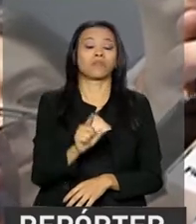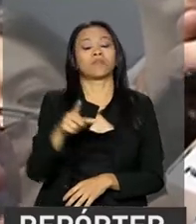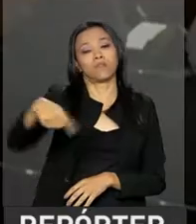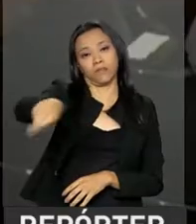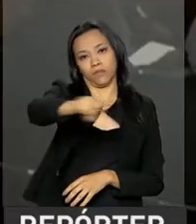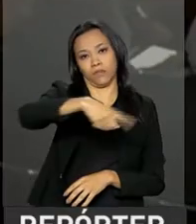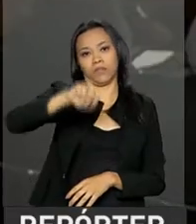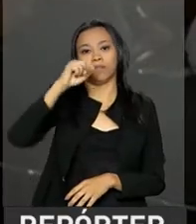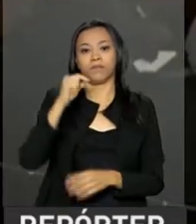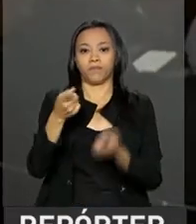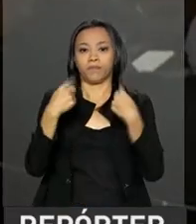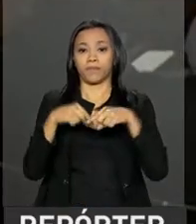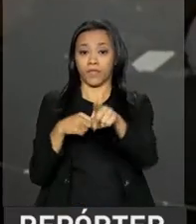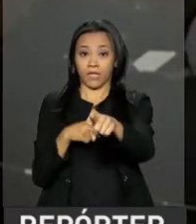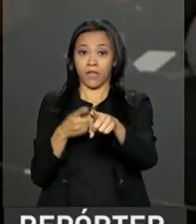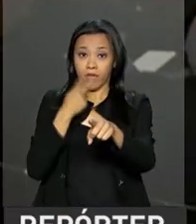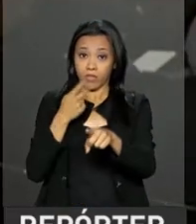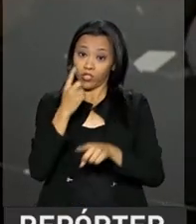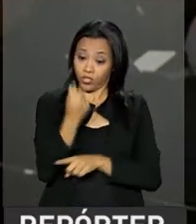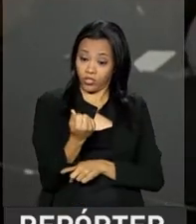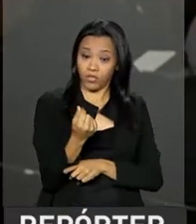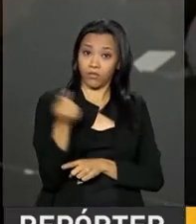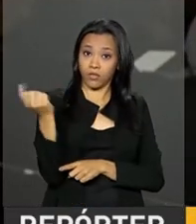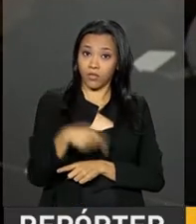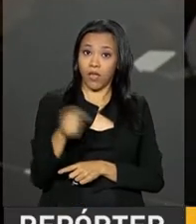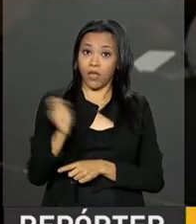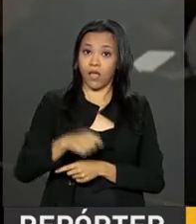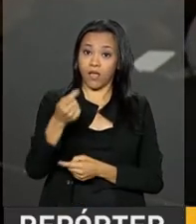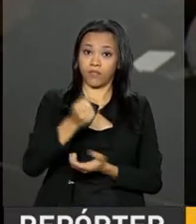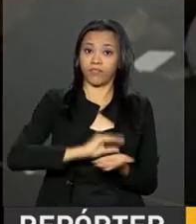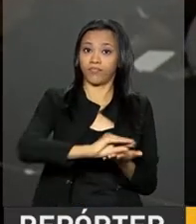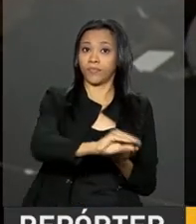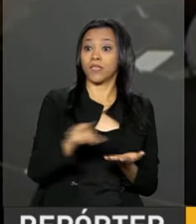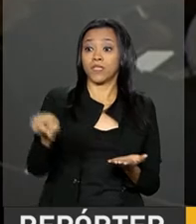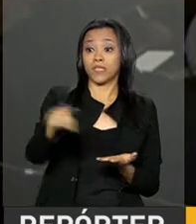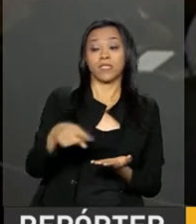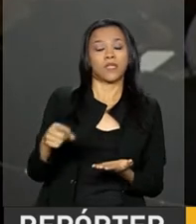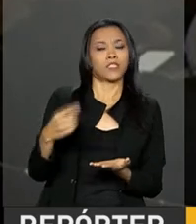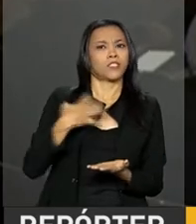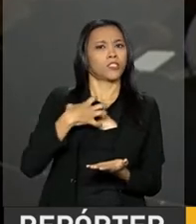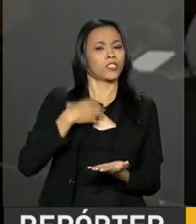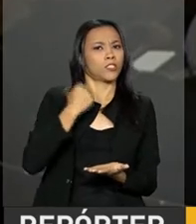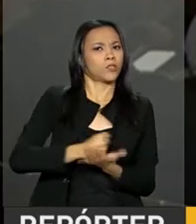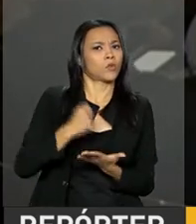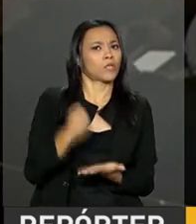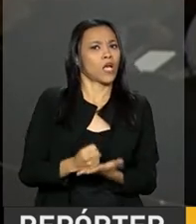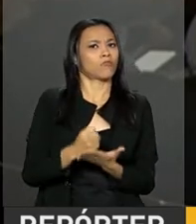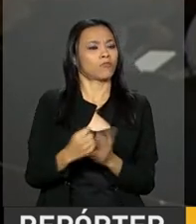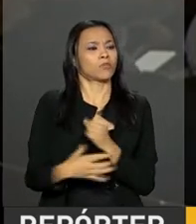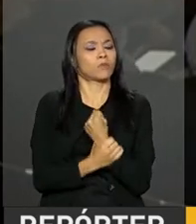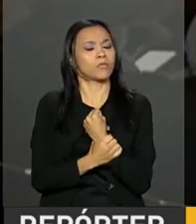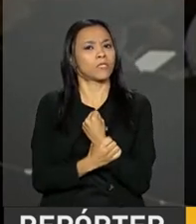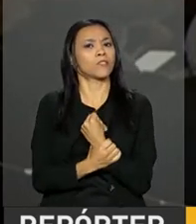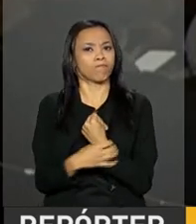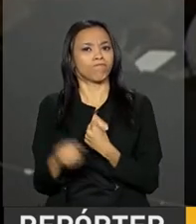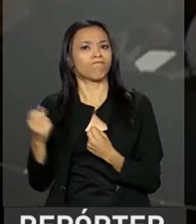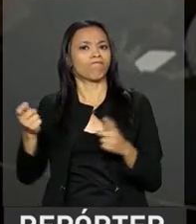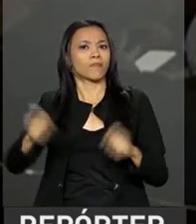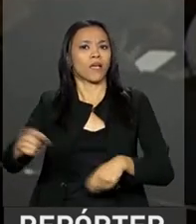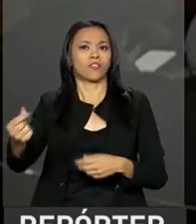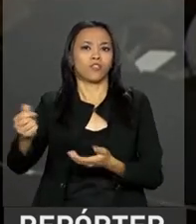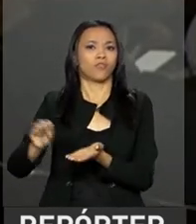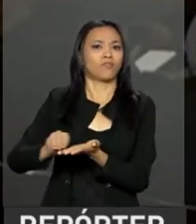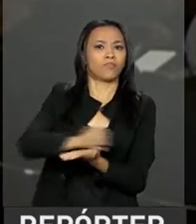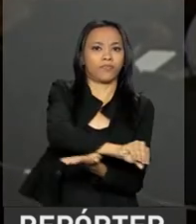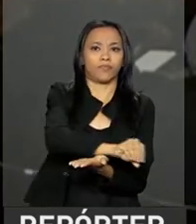do projeto. Recursos que poderão ser investidos se a iniciativa privada tiver segurança jurídica e regulatória para aplicá-los. Condições